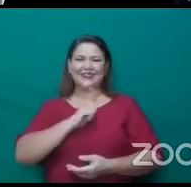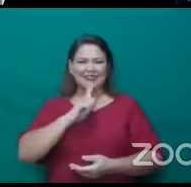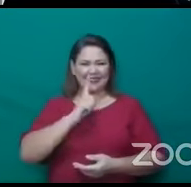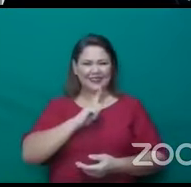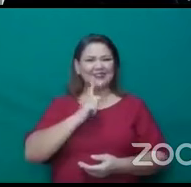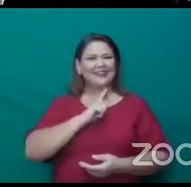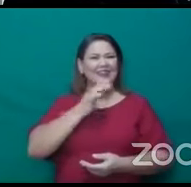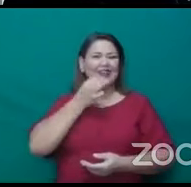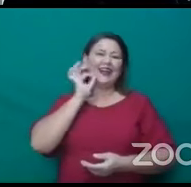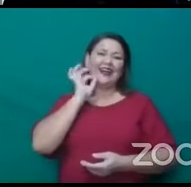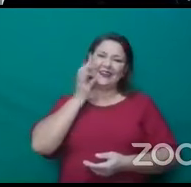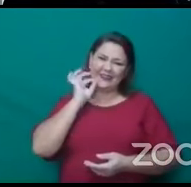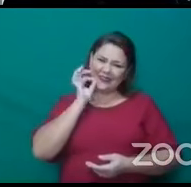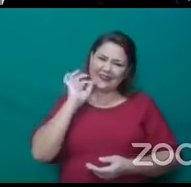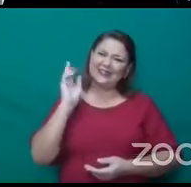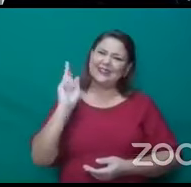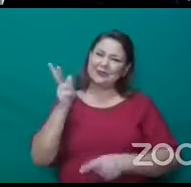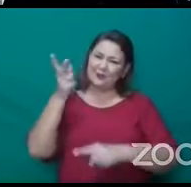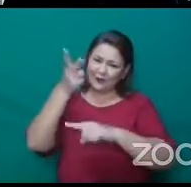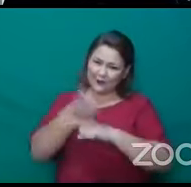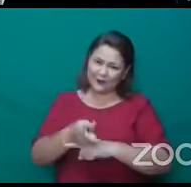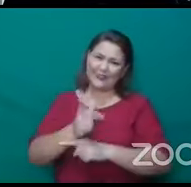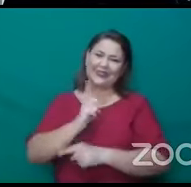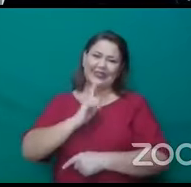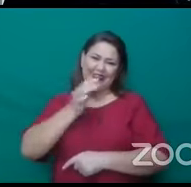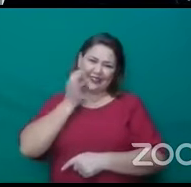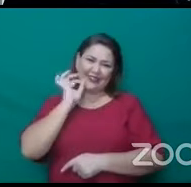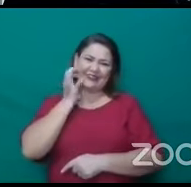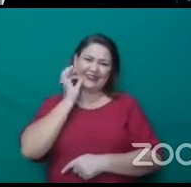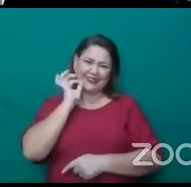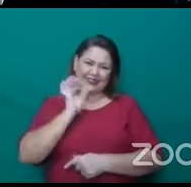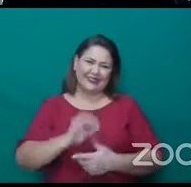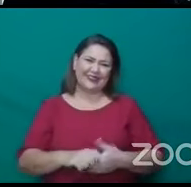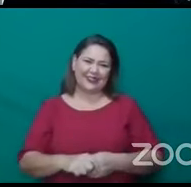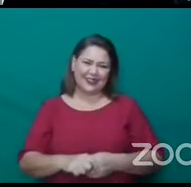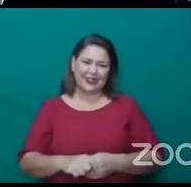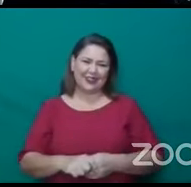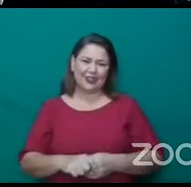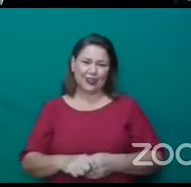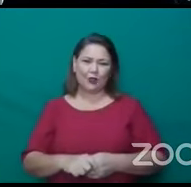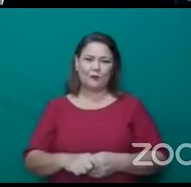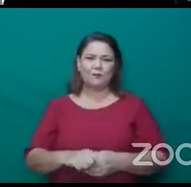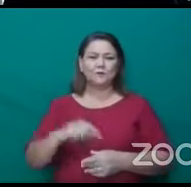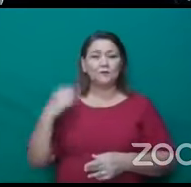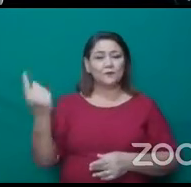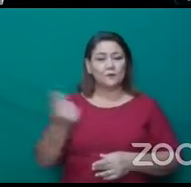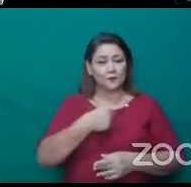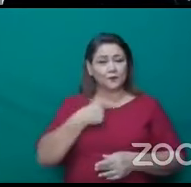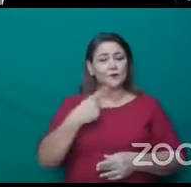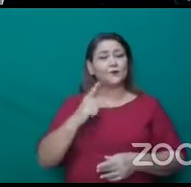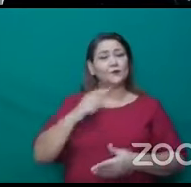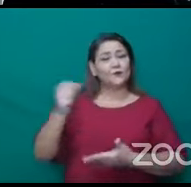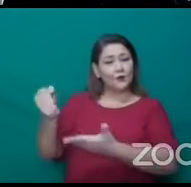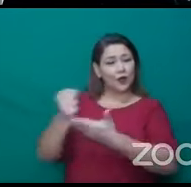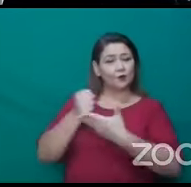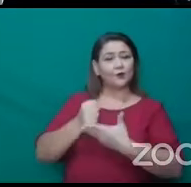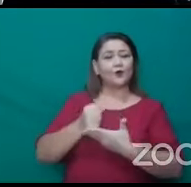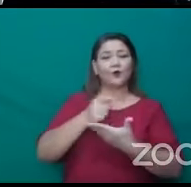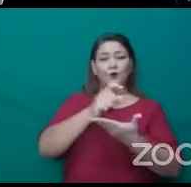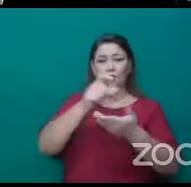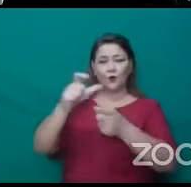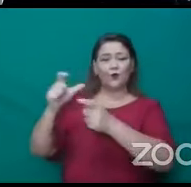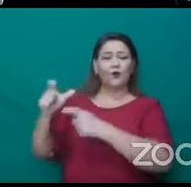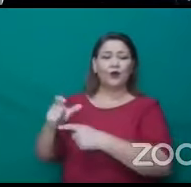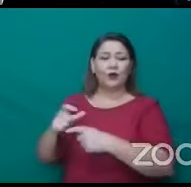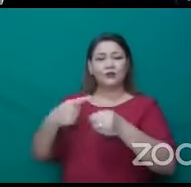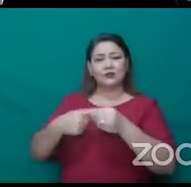falta é café. Café e banana. Mas é. Aí a gente teve apoio de vários lugares lá de